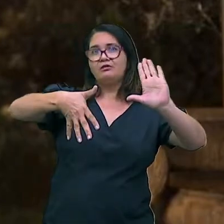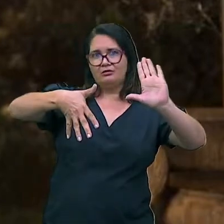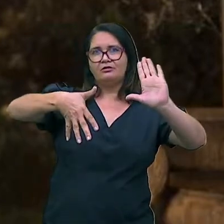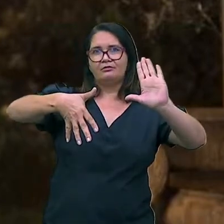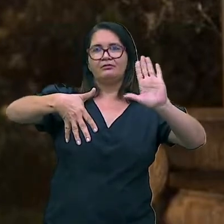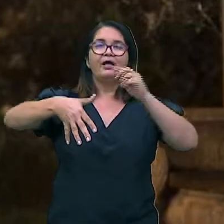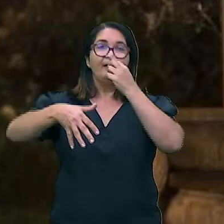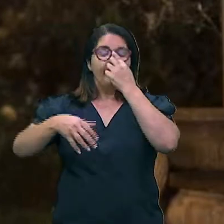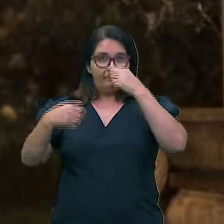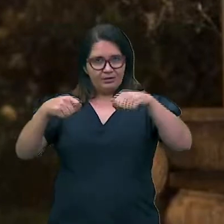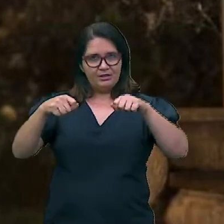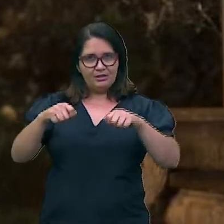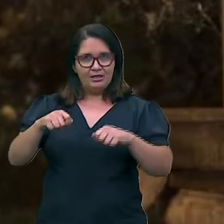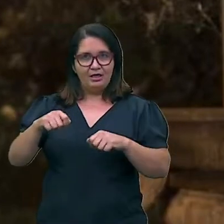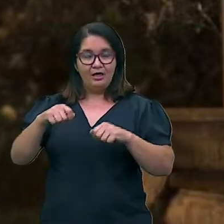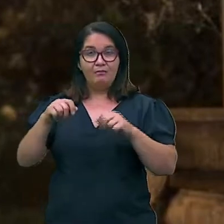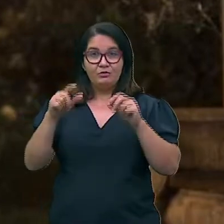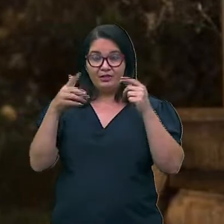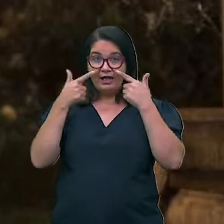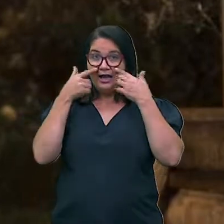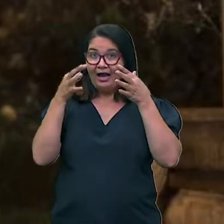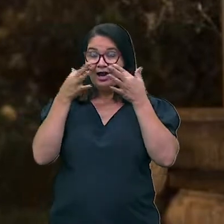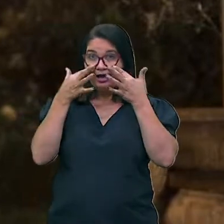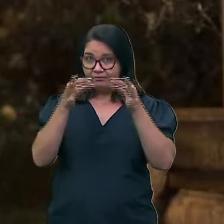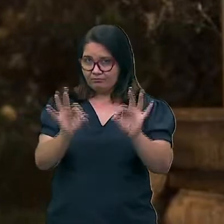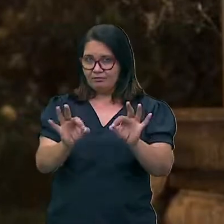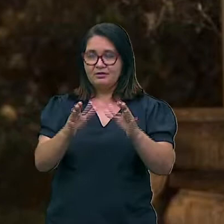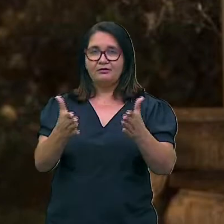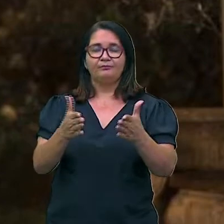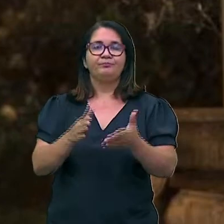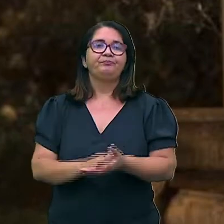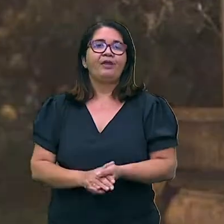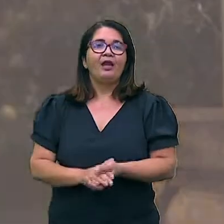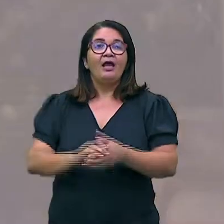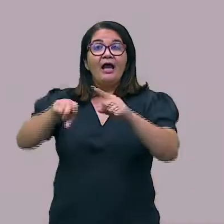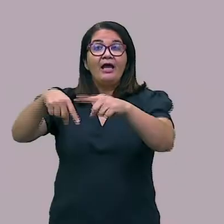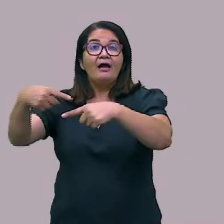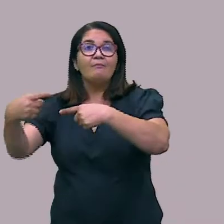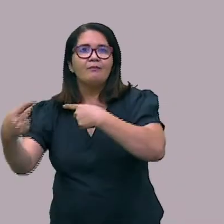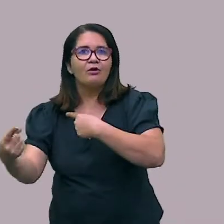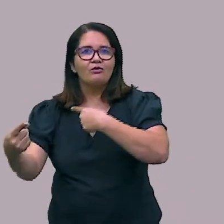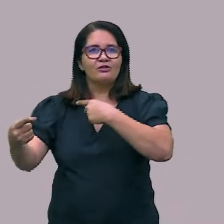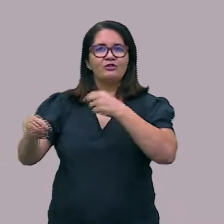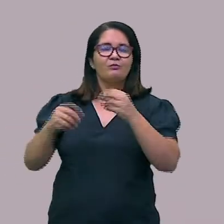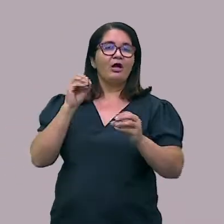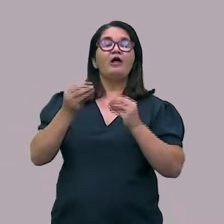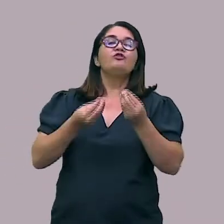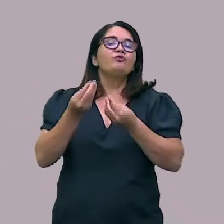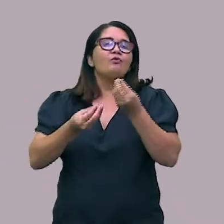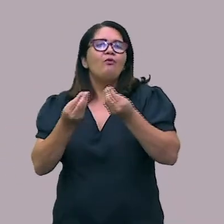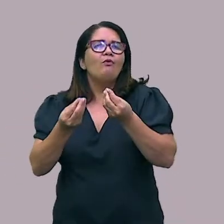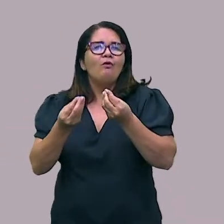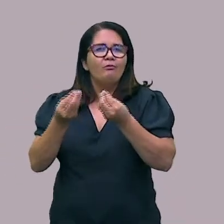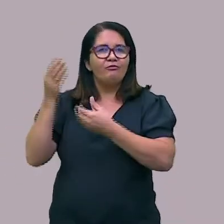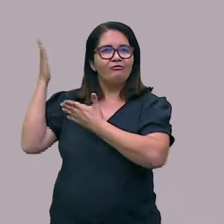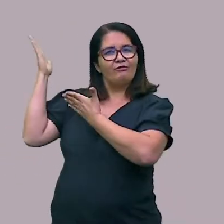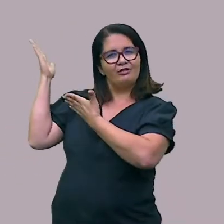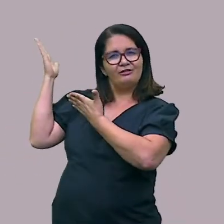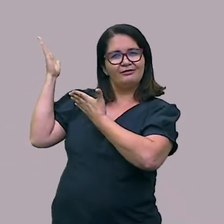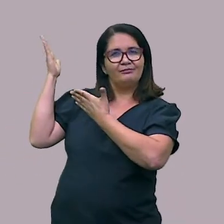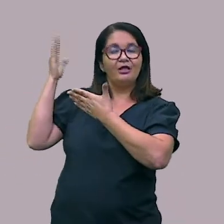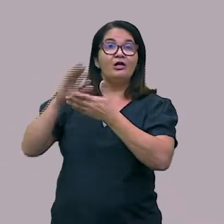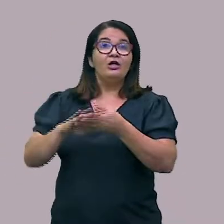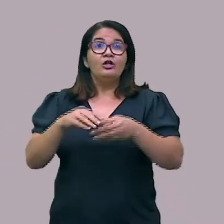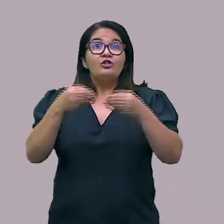confundindo. A próxima figura que veremos é a metonímia, que é a